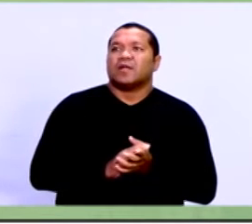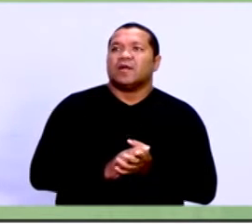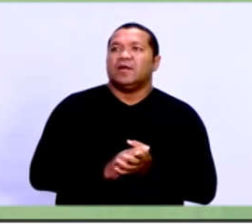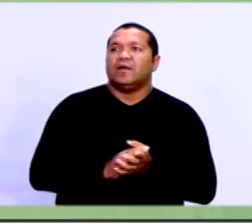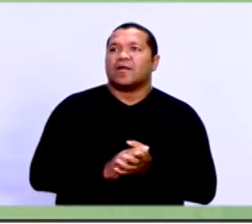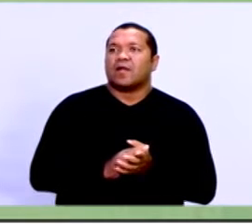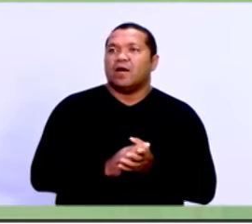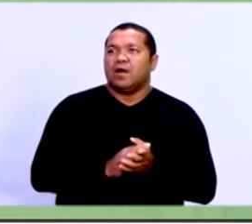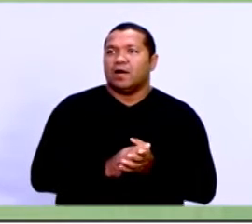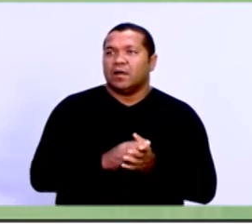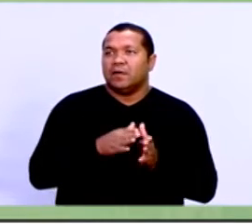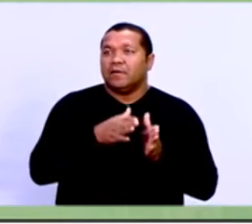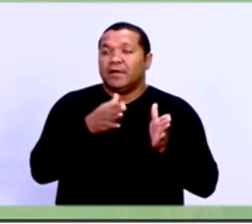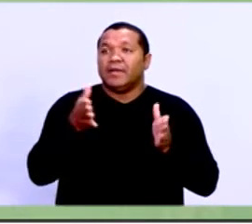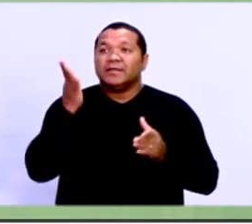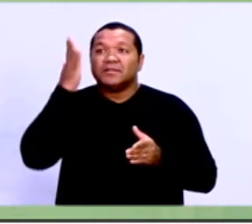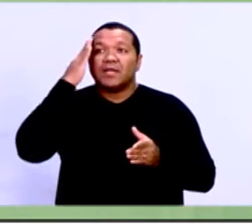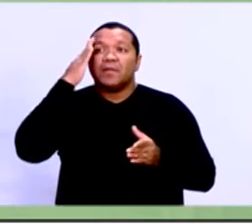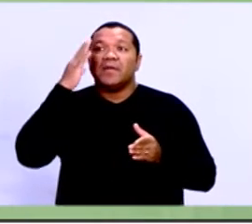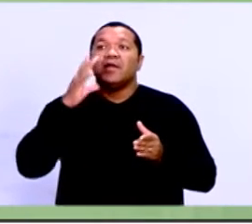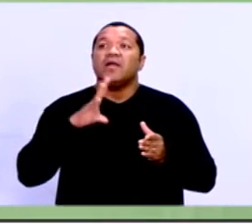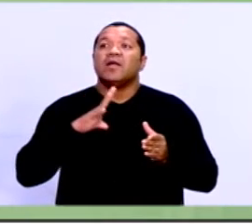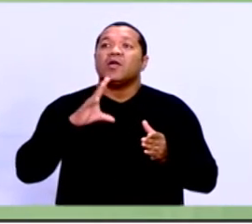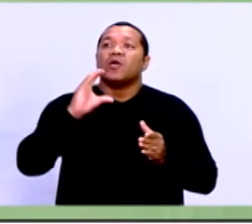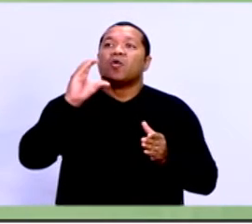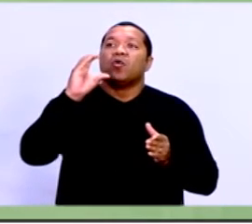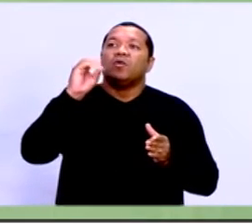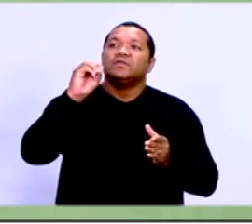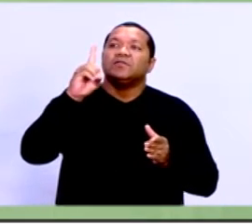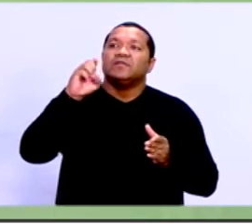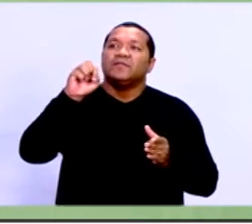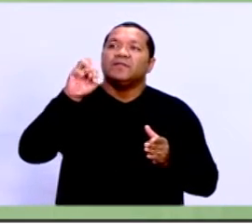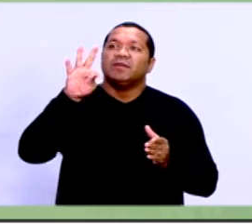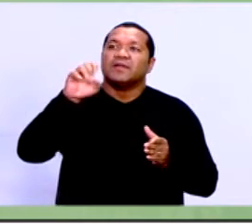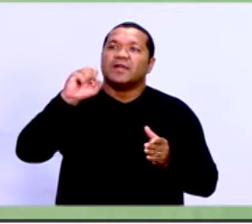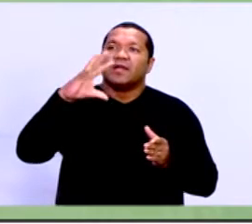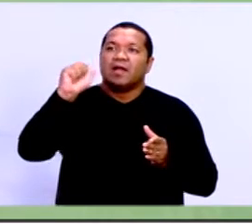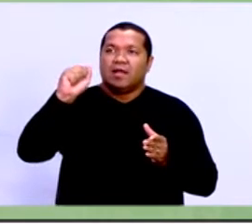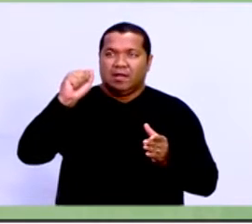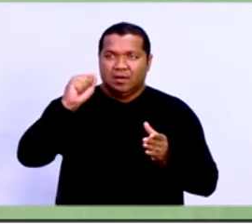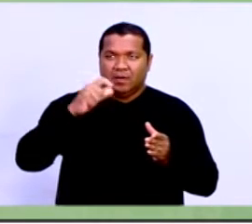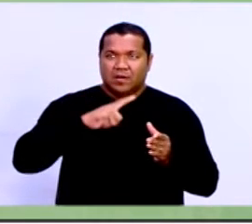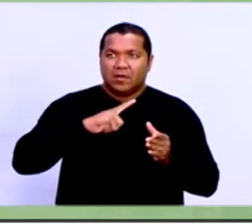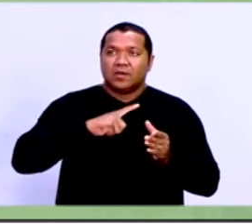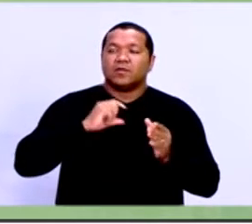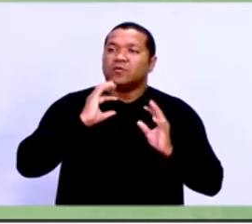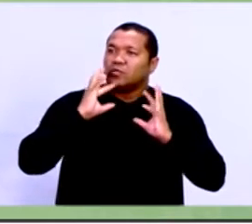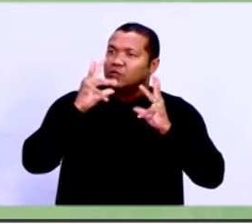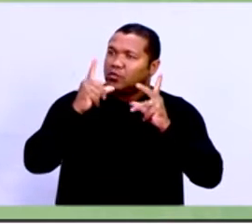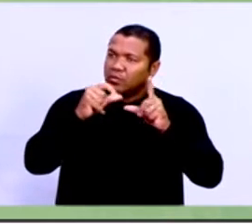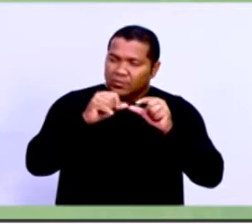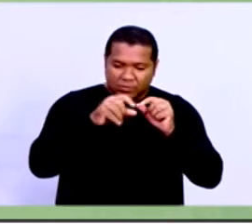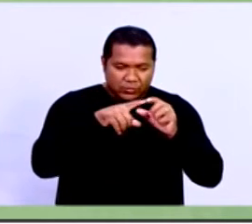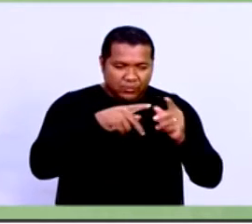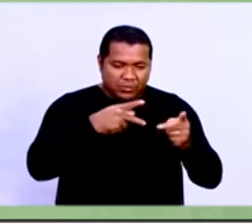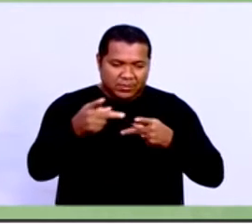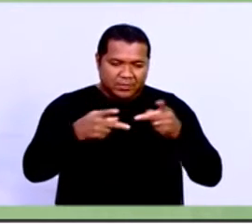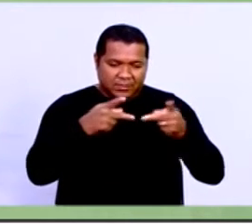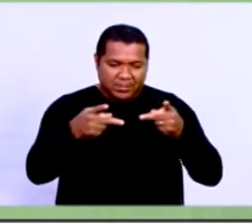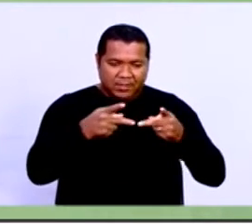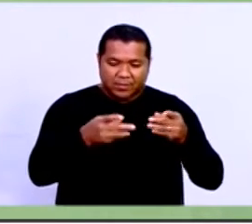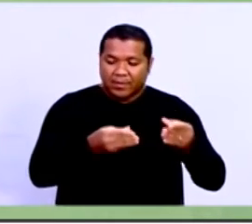fase é a codificação o diagrama gerados são passados para o desenvolvedor gente a fase